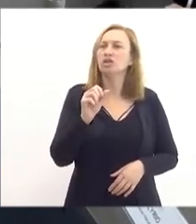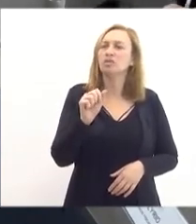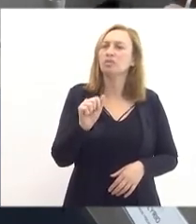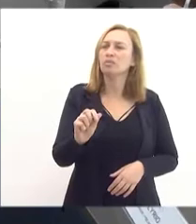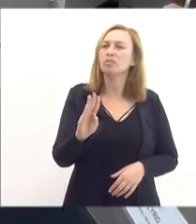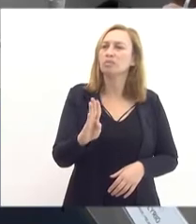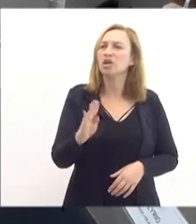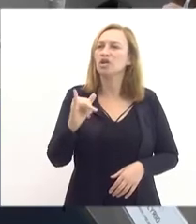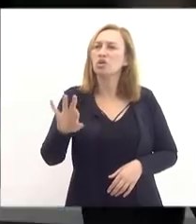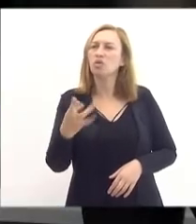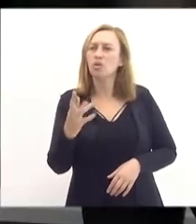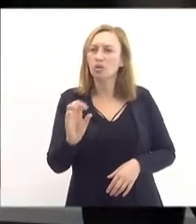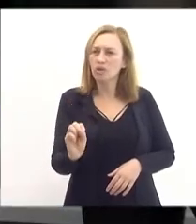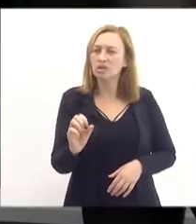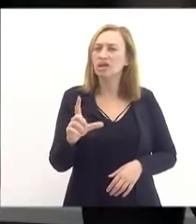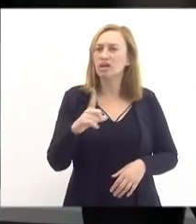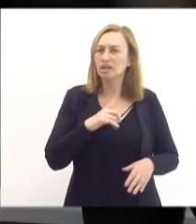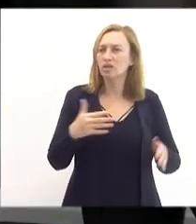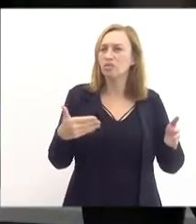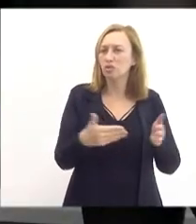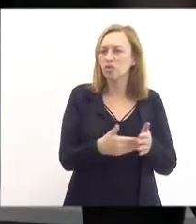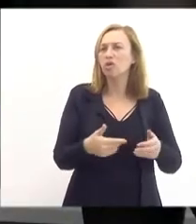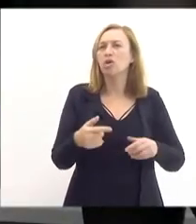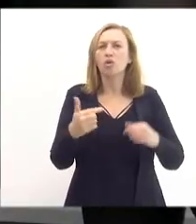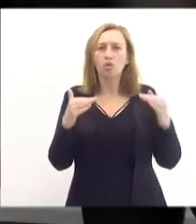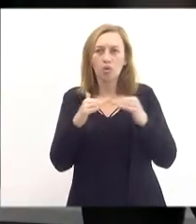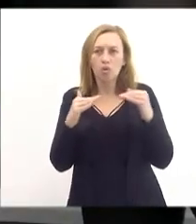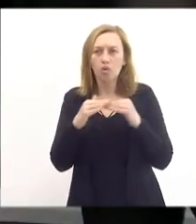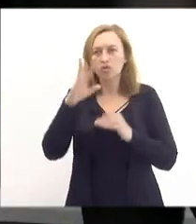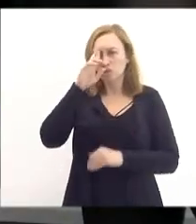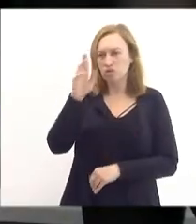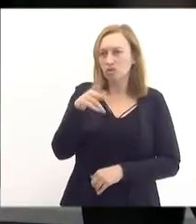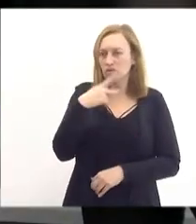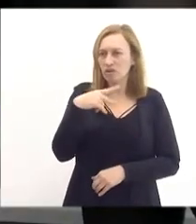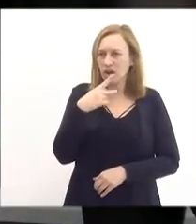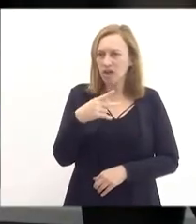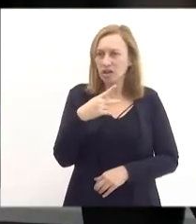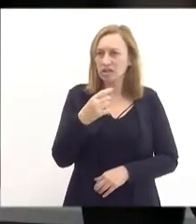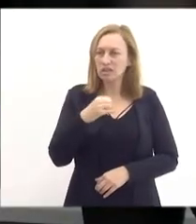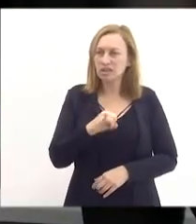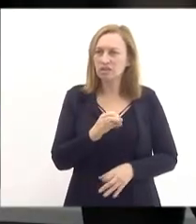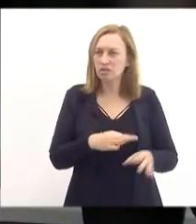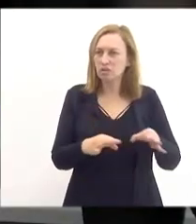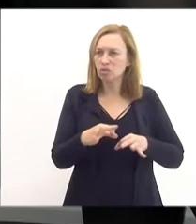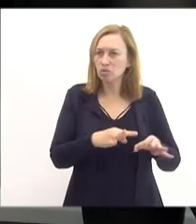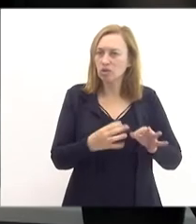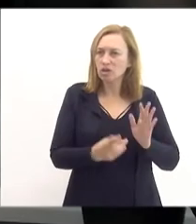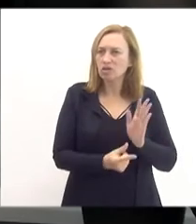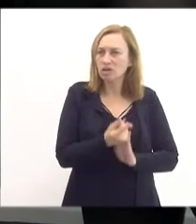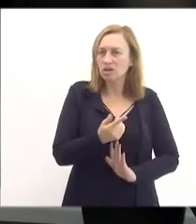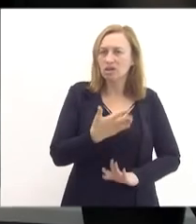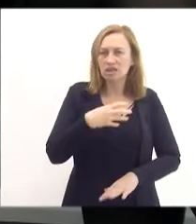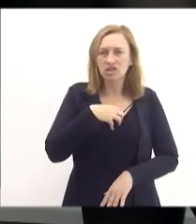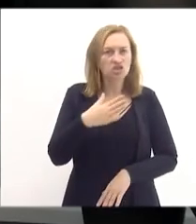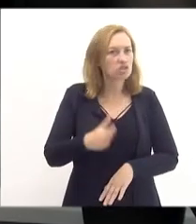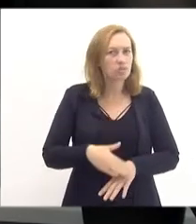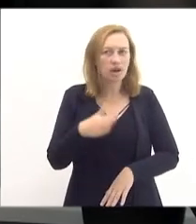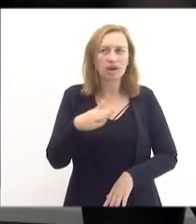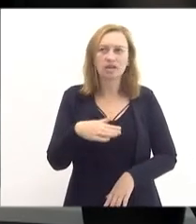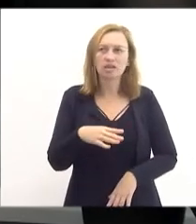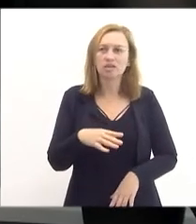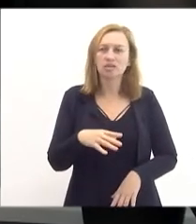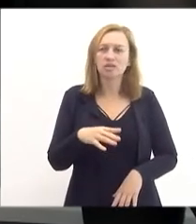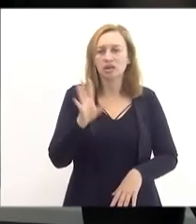Então, concordo quando o senhor diz que, de fato, se fosse para o plano financeiro, faria mais sentido. E